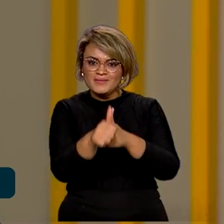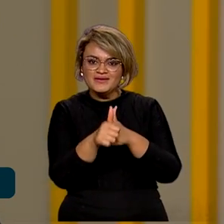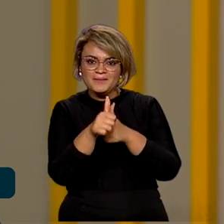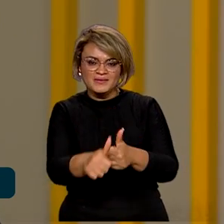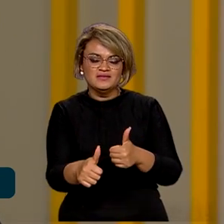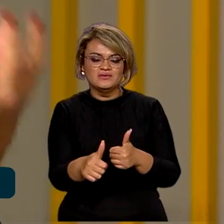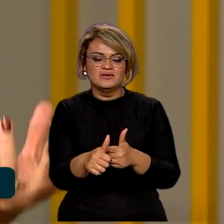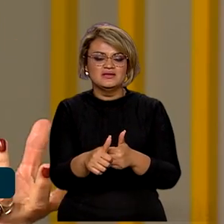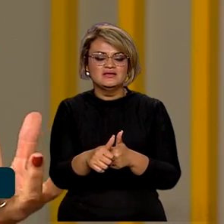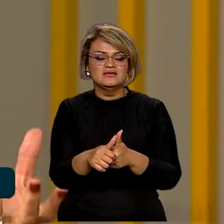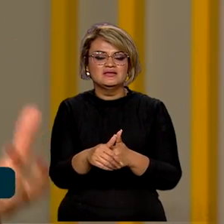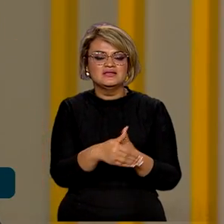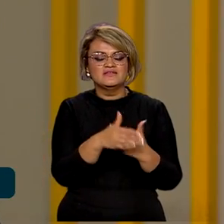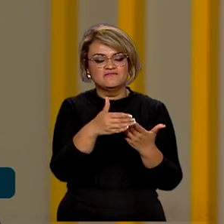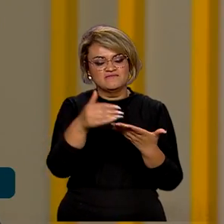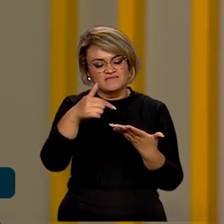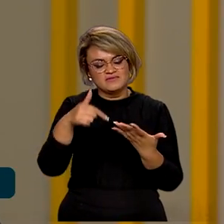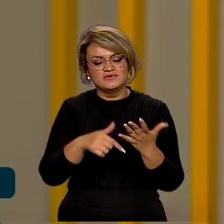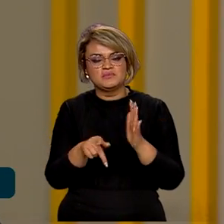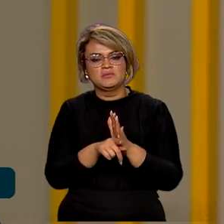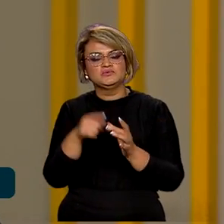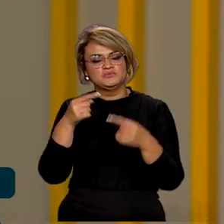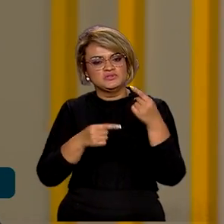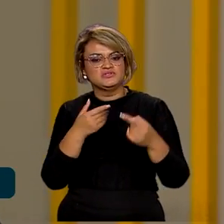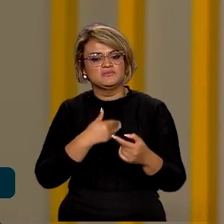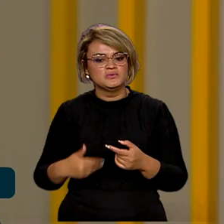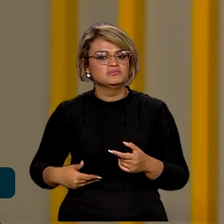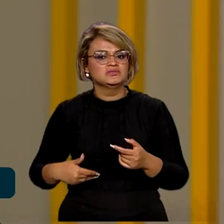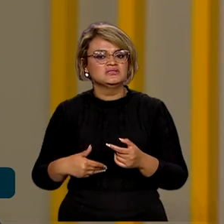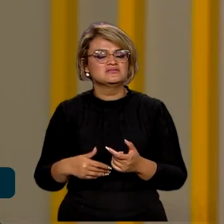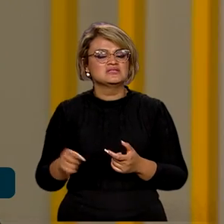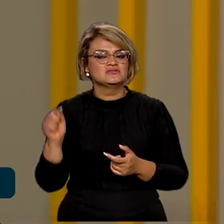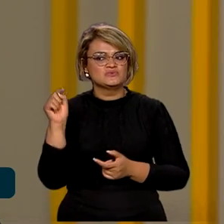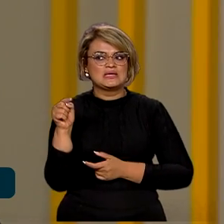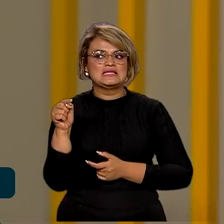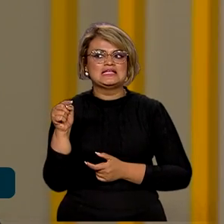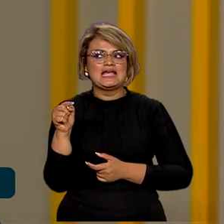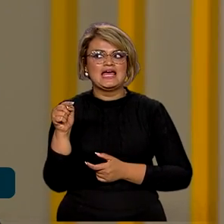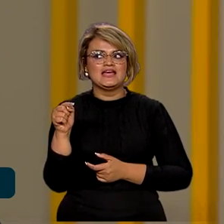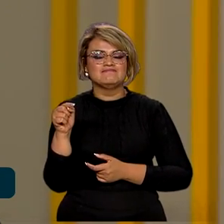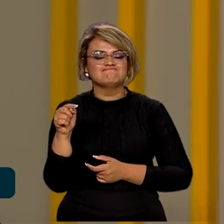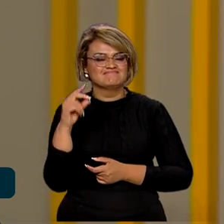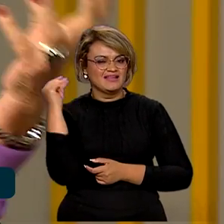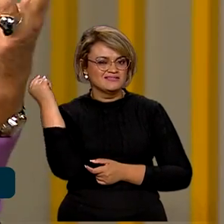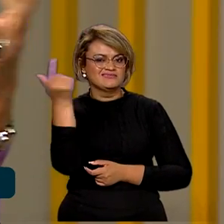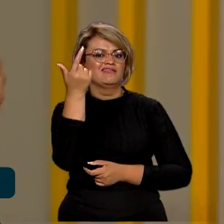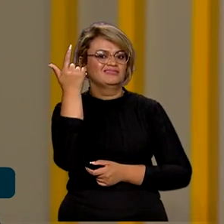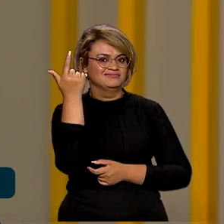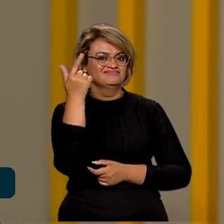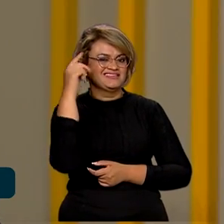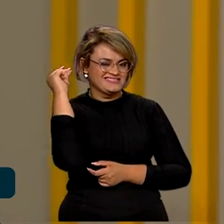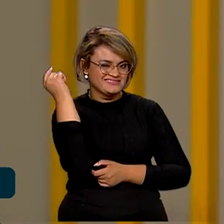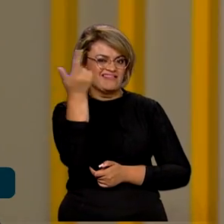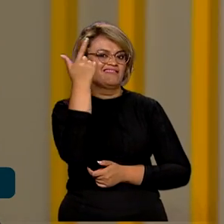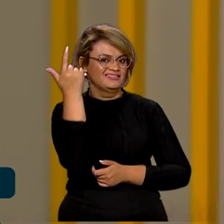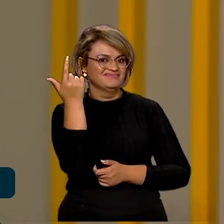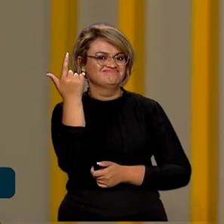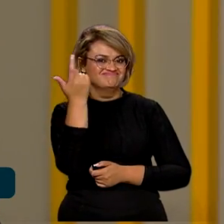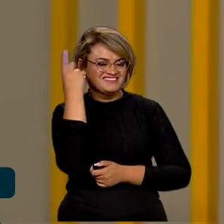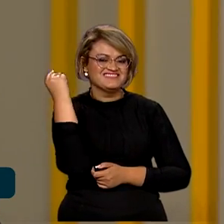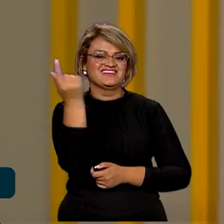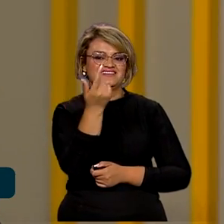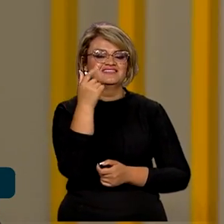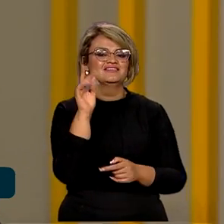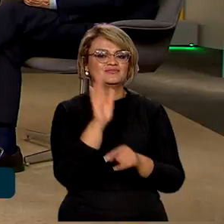da proposição de políticas públicas é a grande, vamos dizer assim, a grande sacada, inovação, né, a grande sacada mesmo do processo